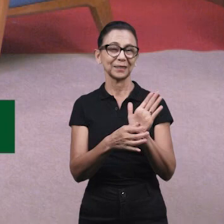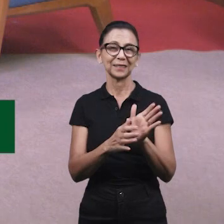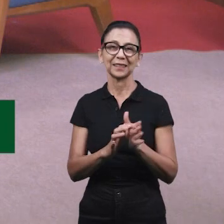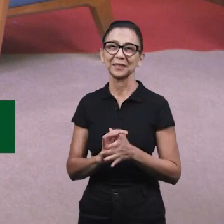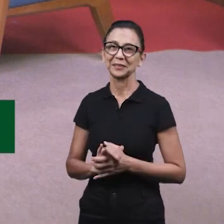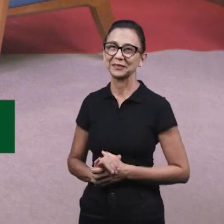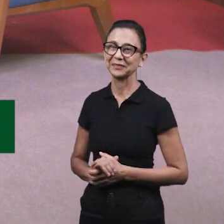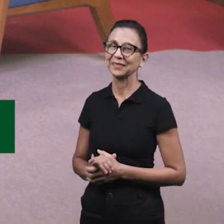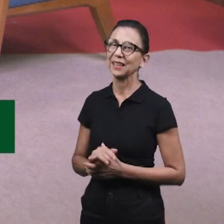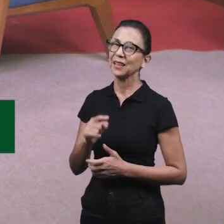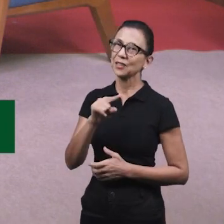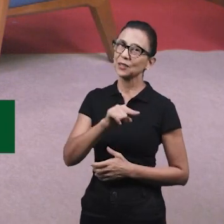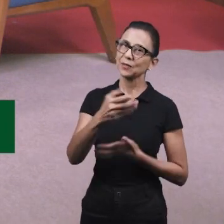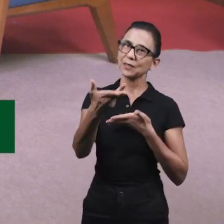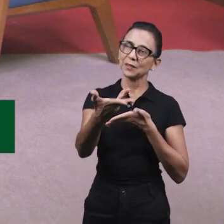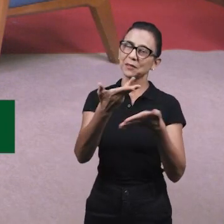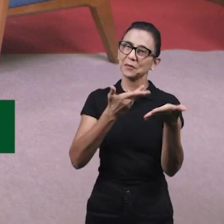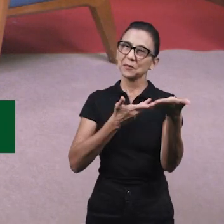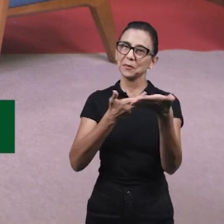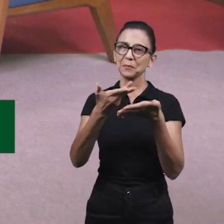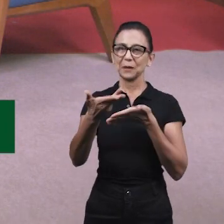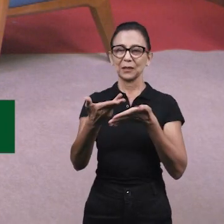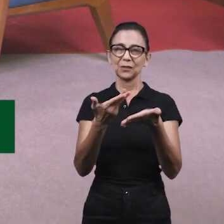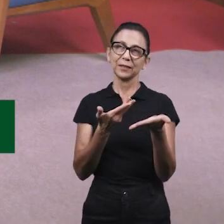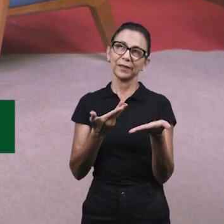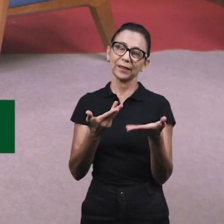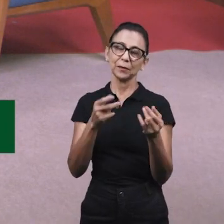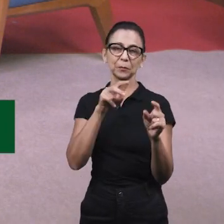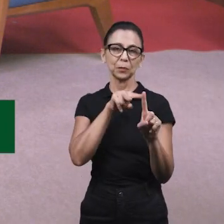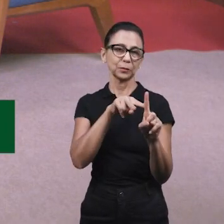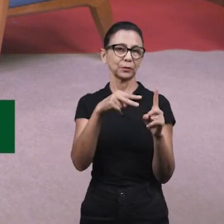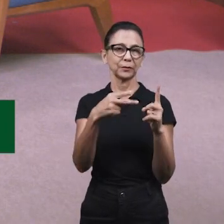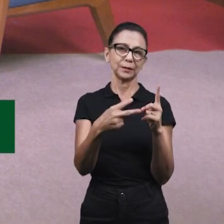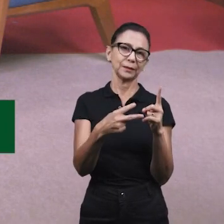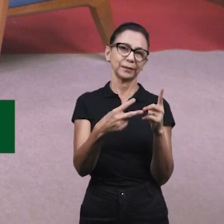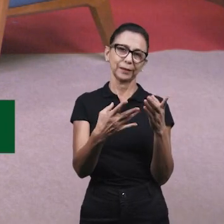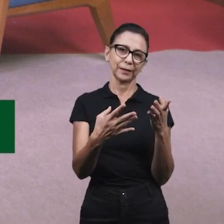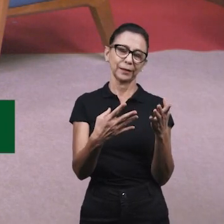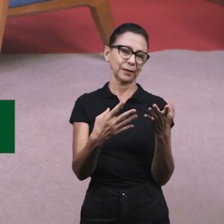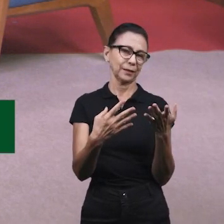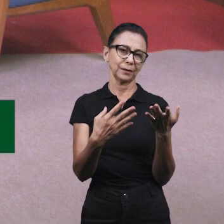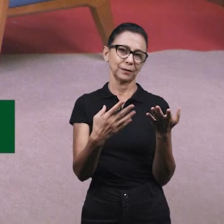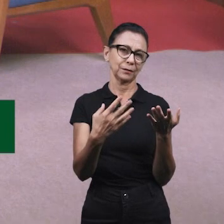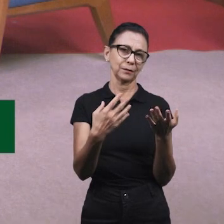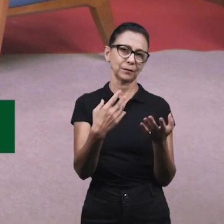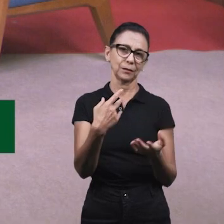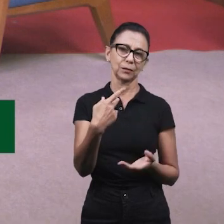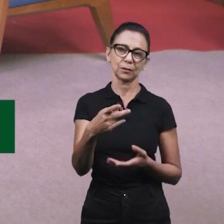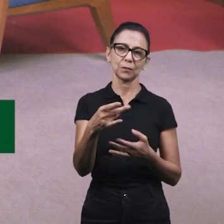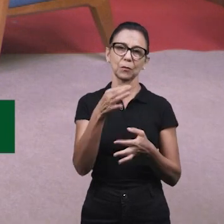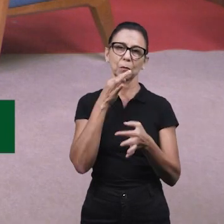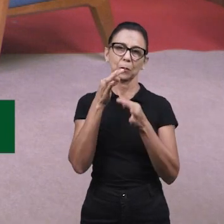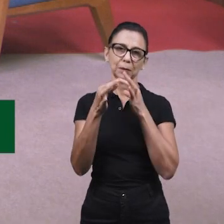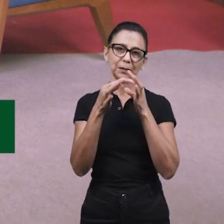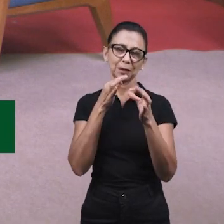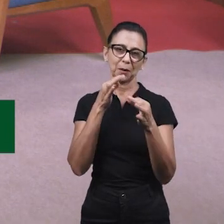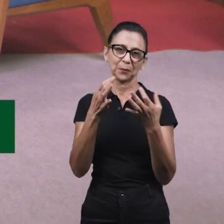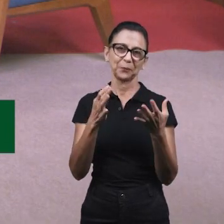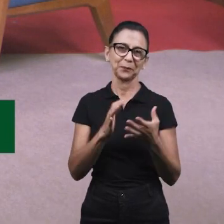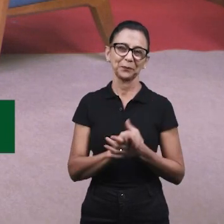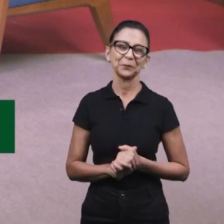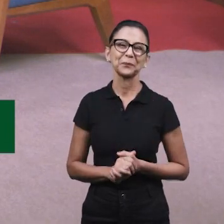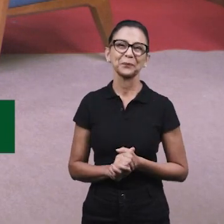de você fazer a sua contribuição do ponto de vista da sua participação, do seu